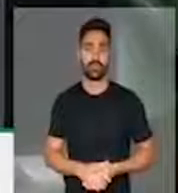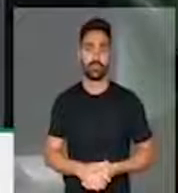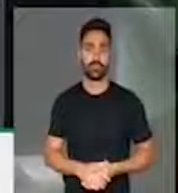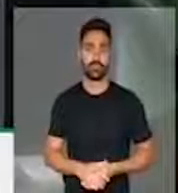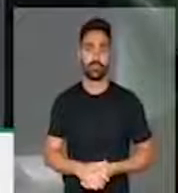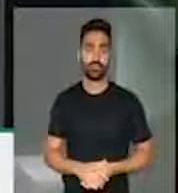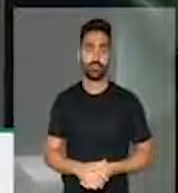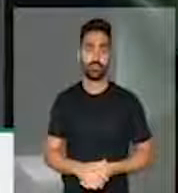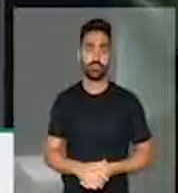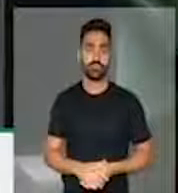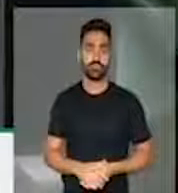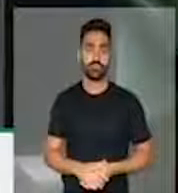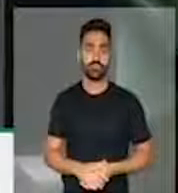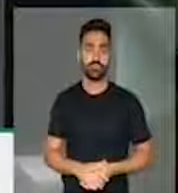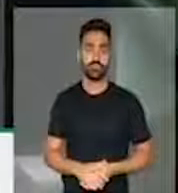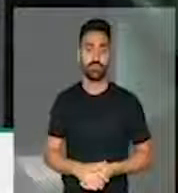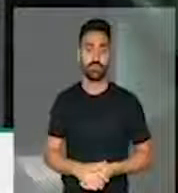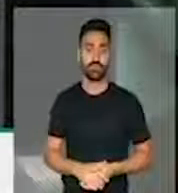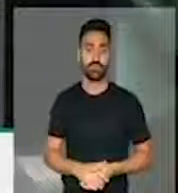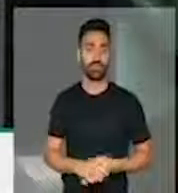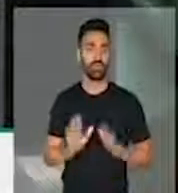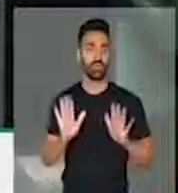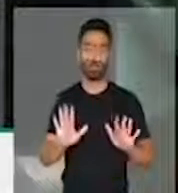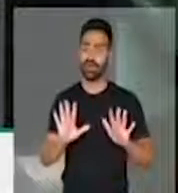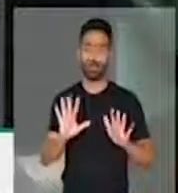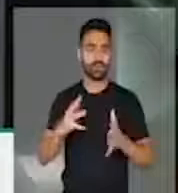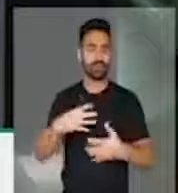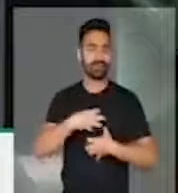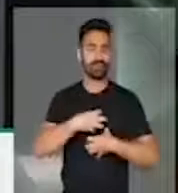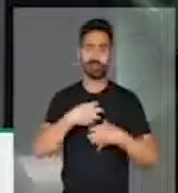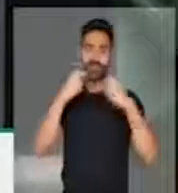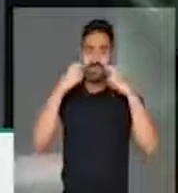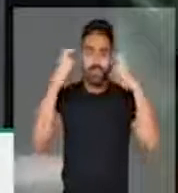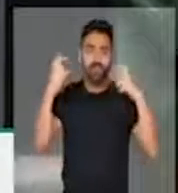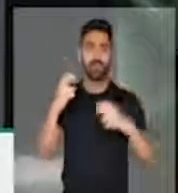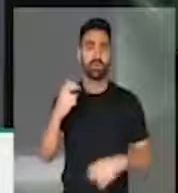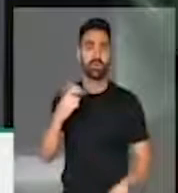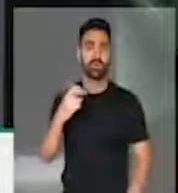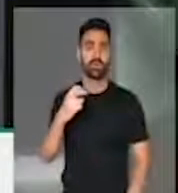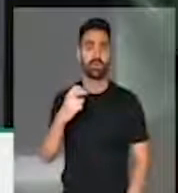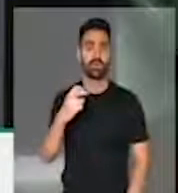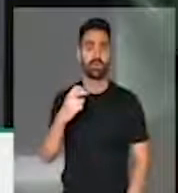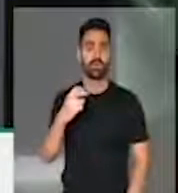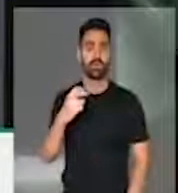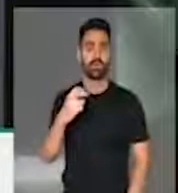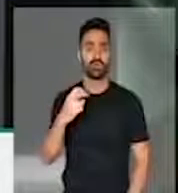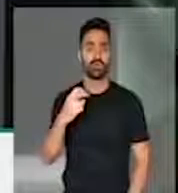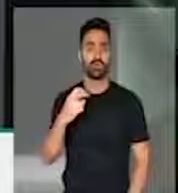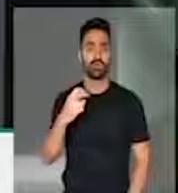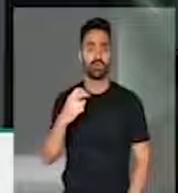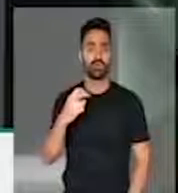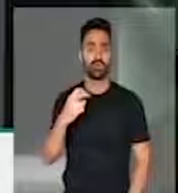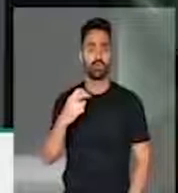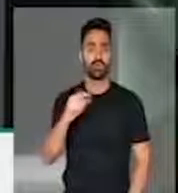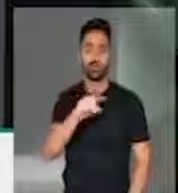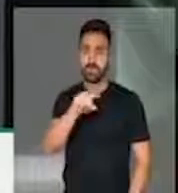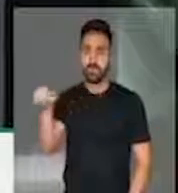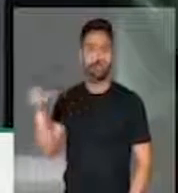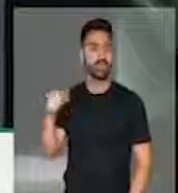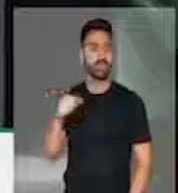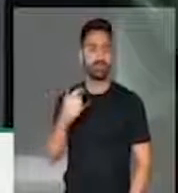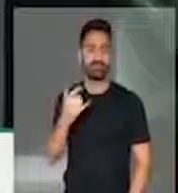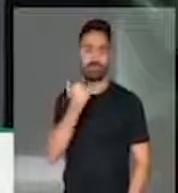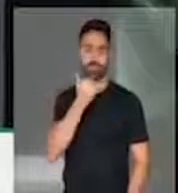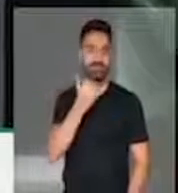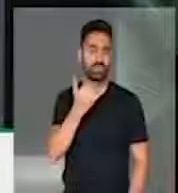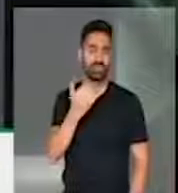E é vergonhoso, muitos dos senhores, não sei, mas é